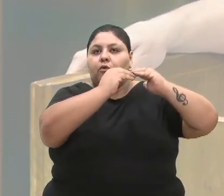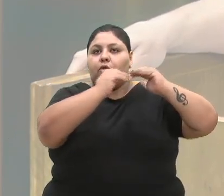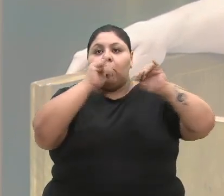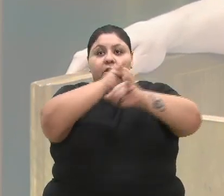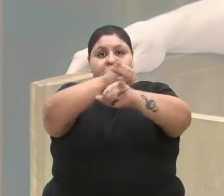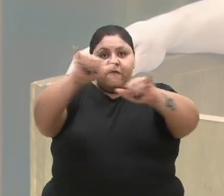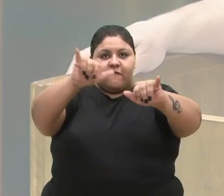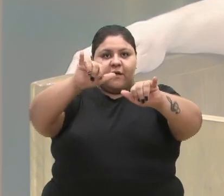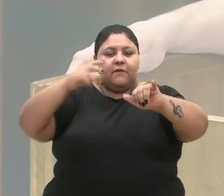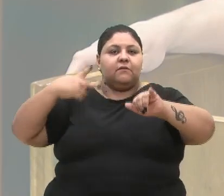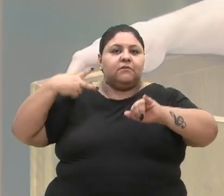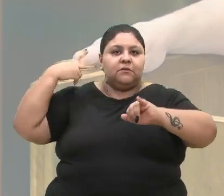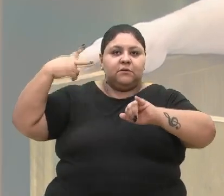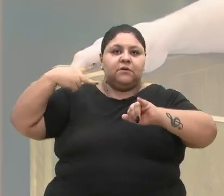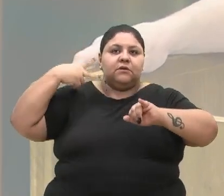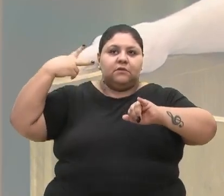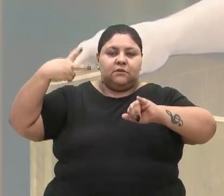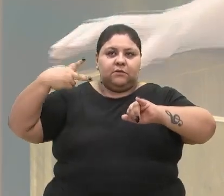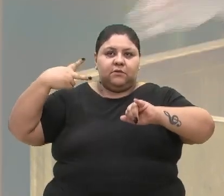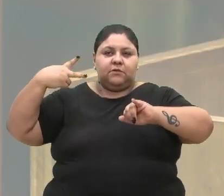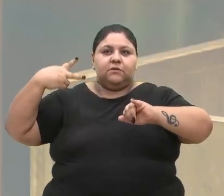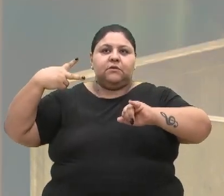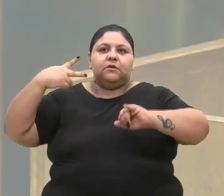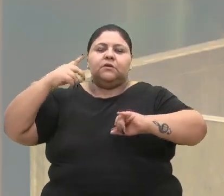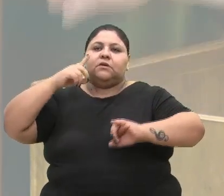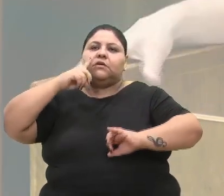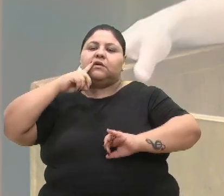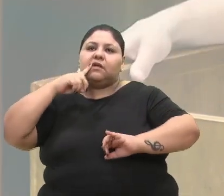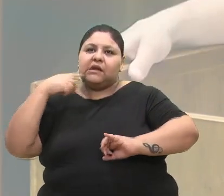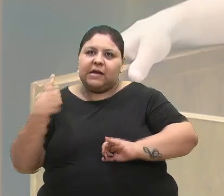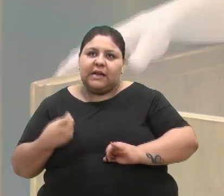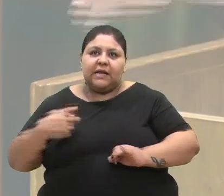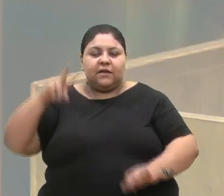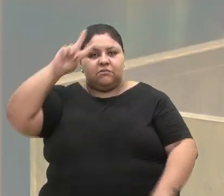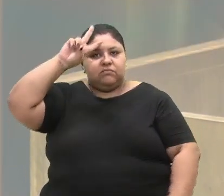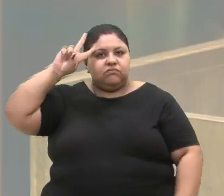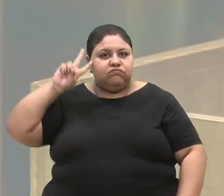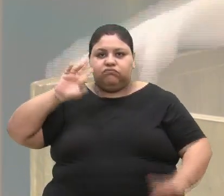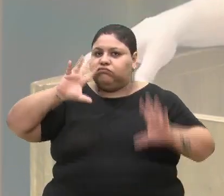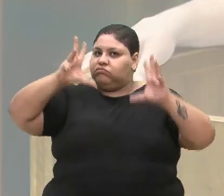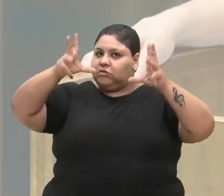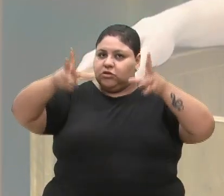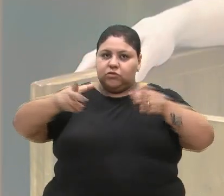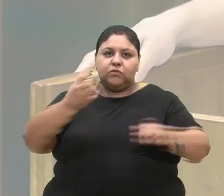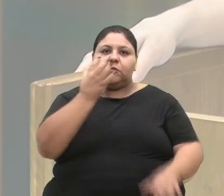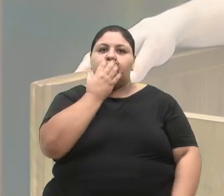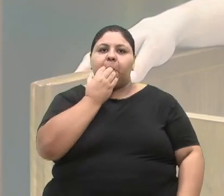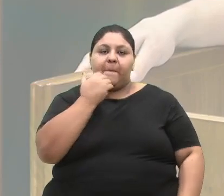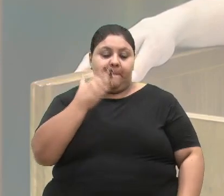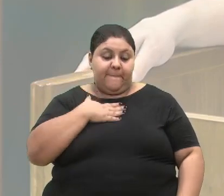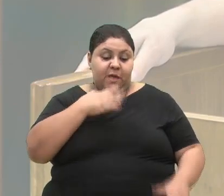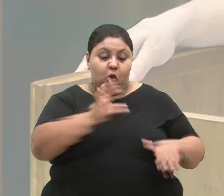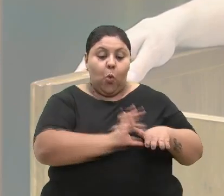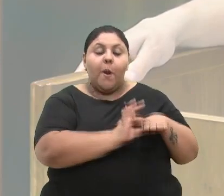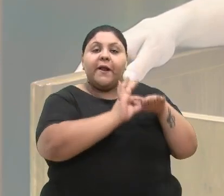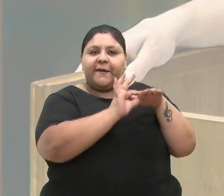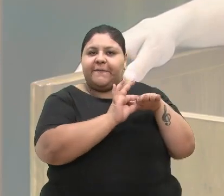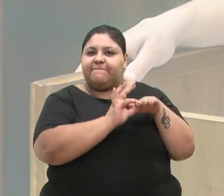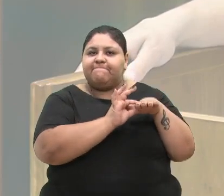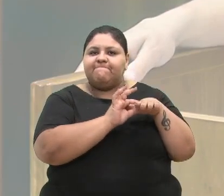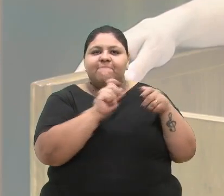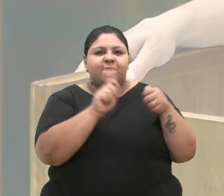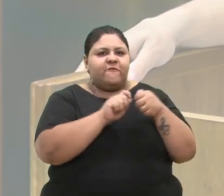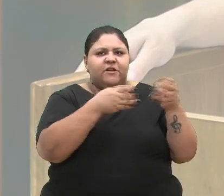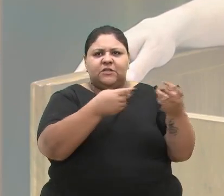eu vim, vereadora Gladys, vereador Velocino, e todos os outros colegas, né, vereador Camilles, meu líder, que tanto fez por